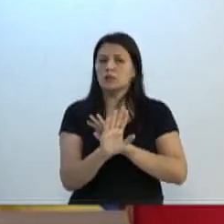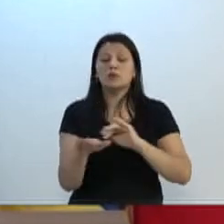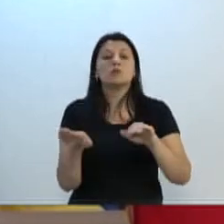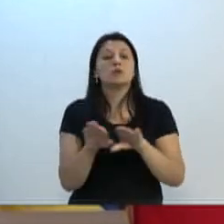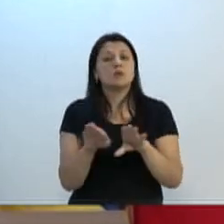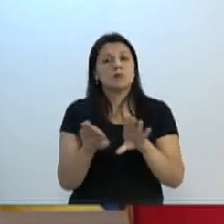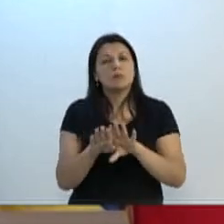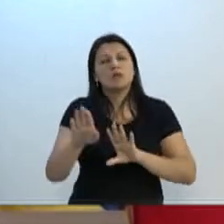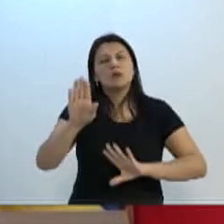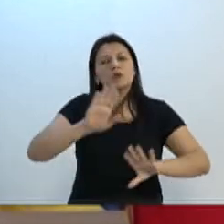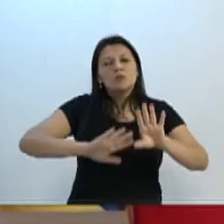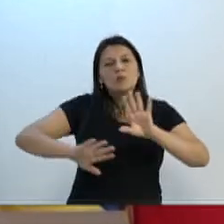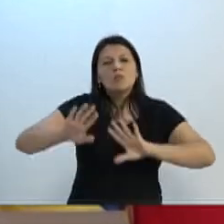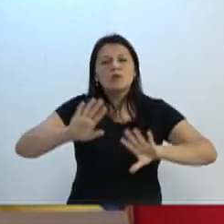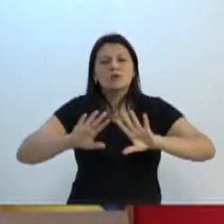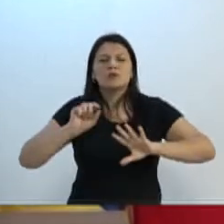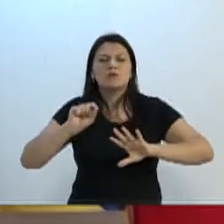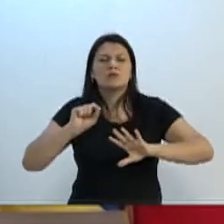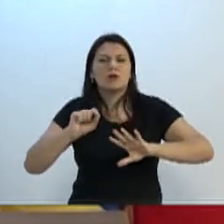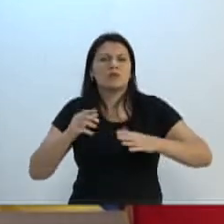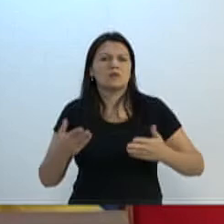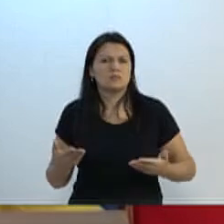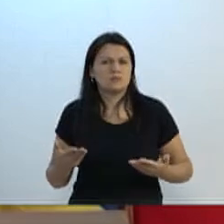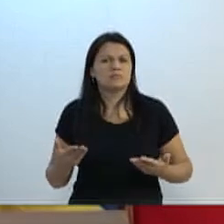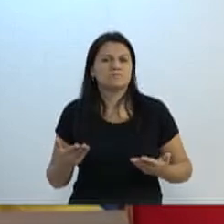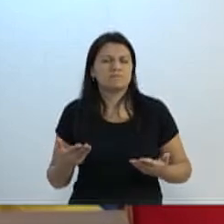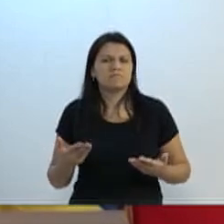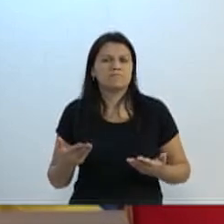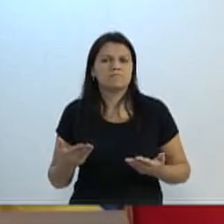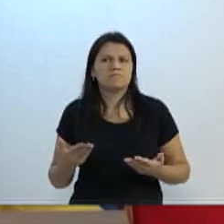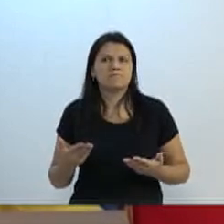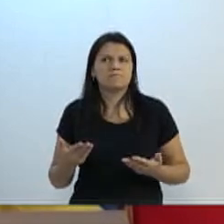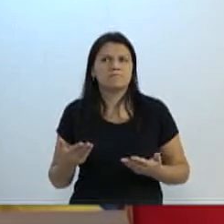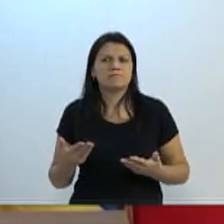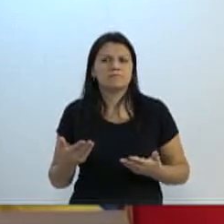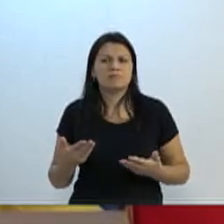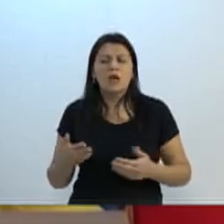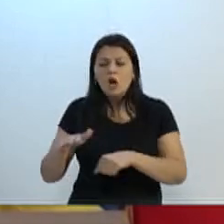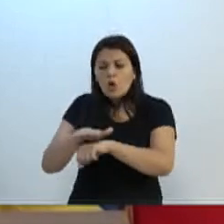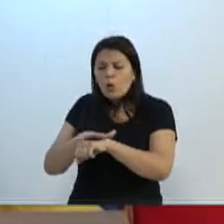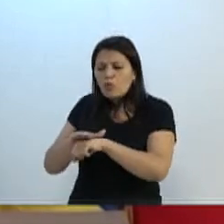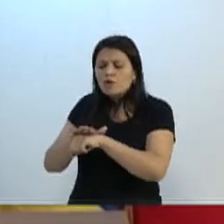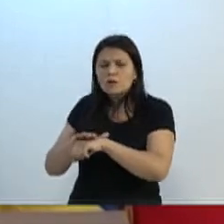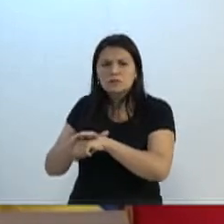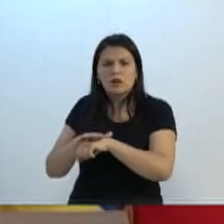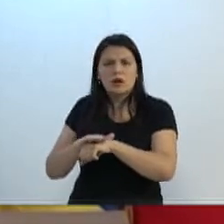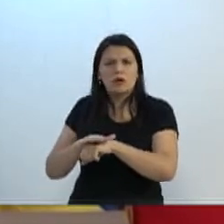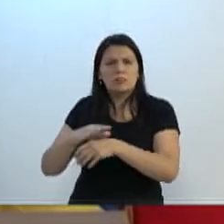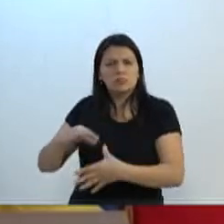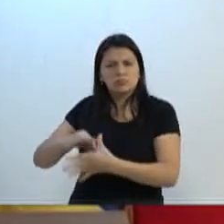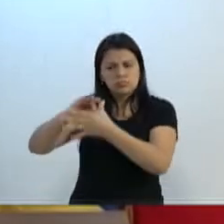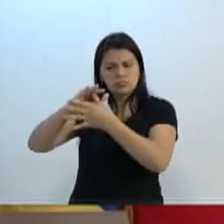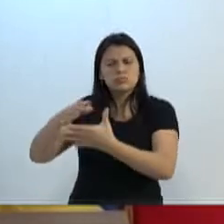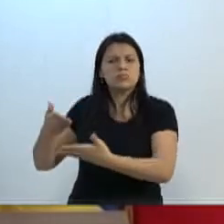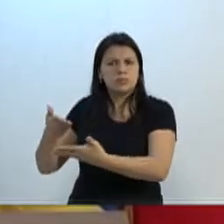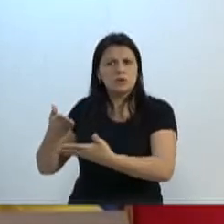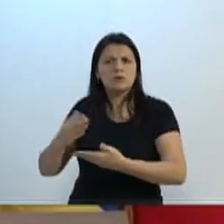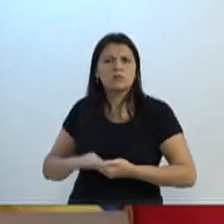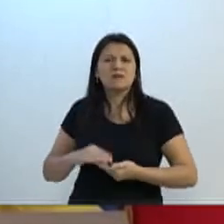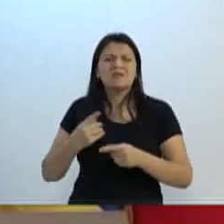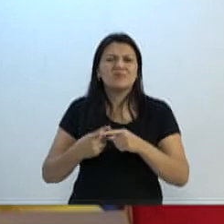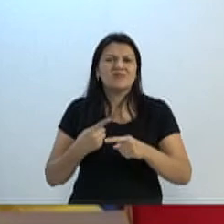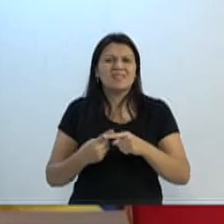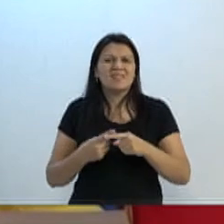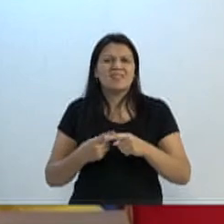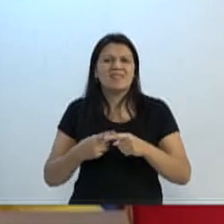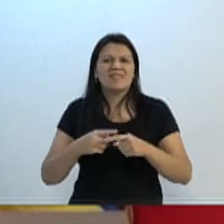um cuidado aqui em relação a procurar a liderança de governo, justamente para que não popularizasse, não tivesse um efeito